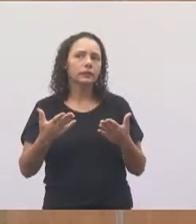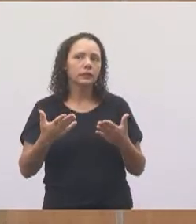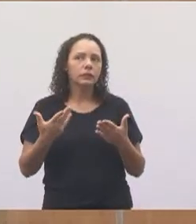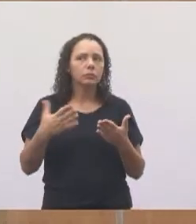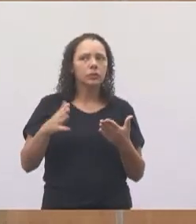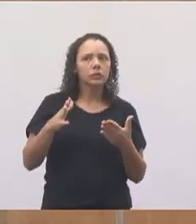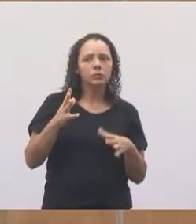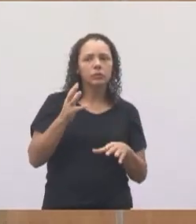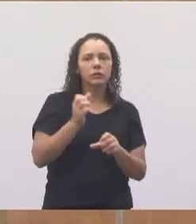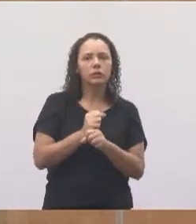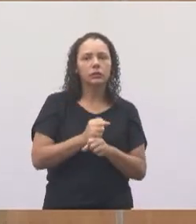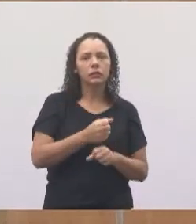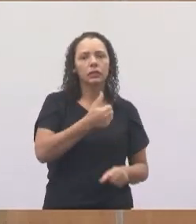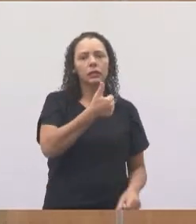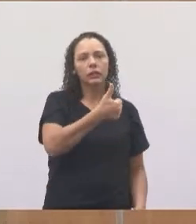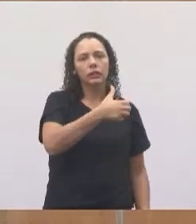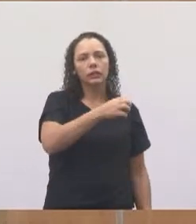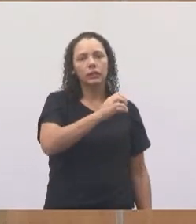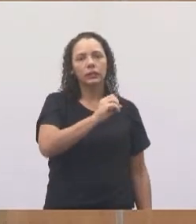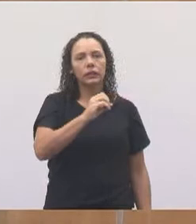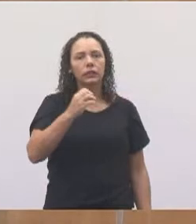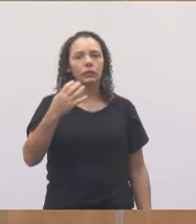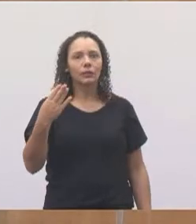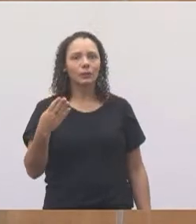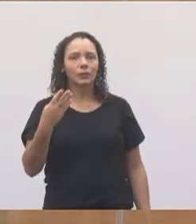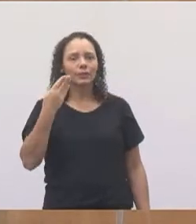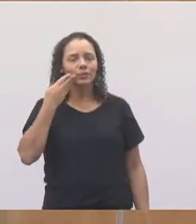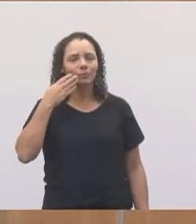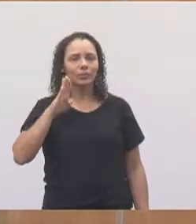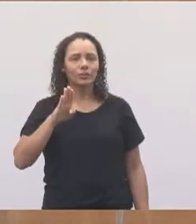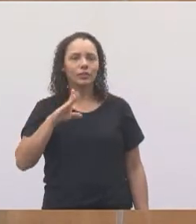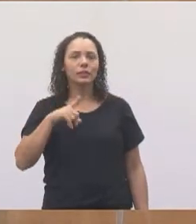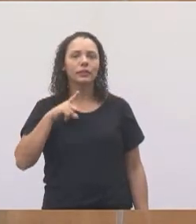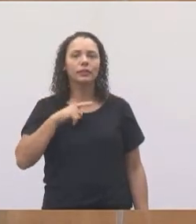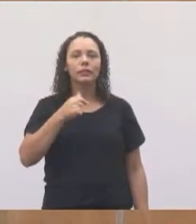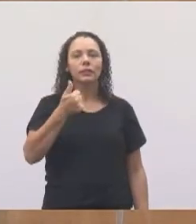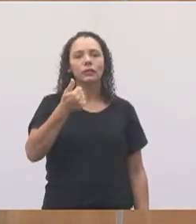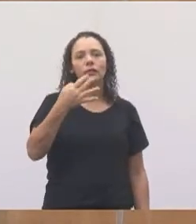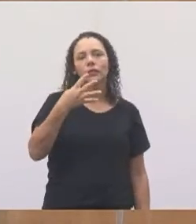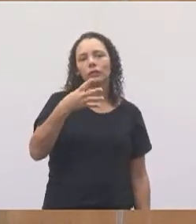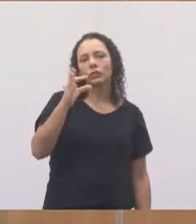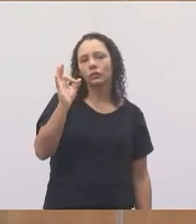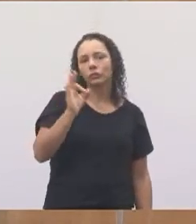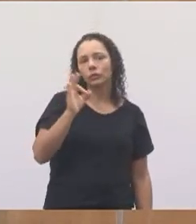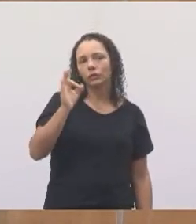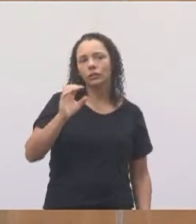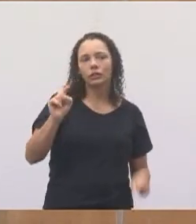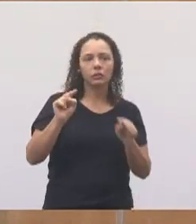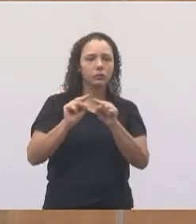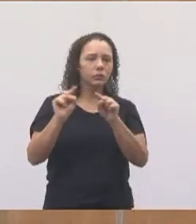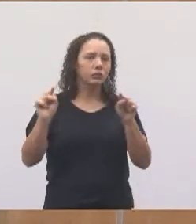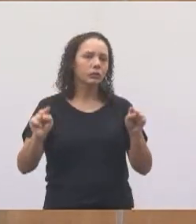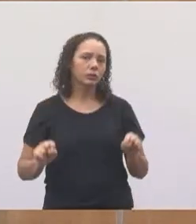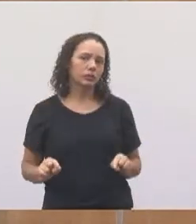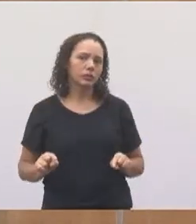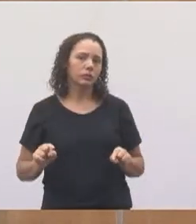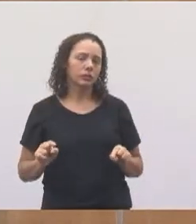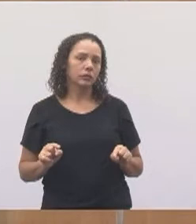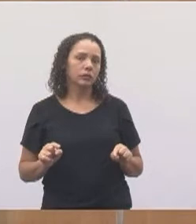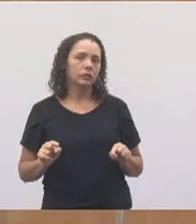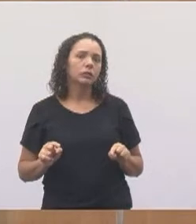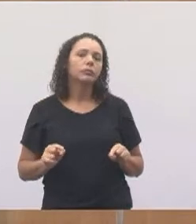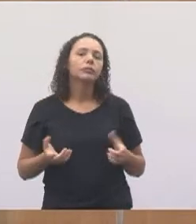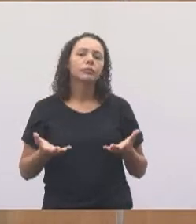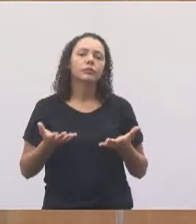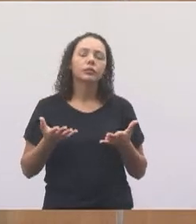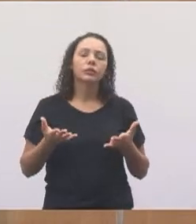mais de 104 milhões. E nós temos os 14% dos servidores. E aqui